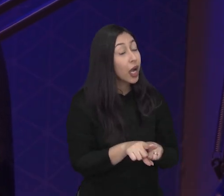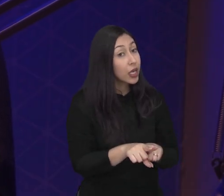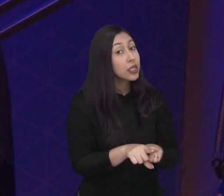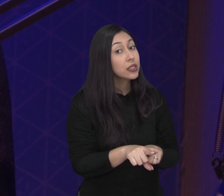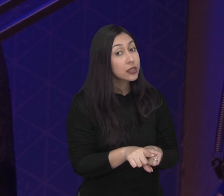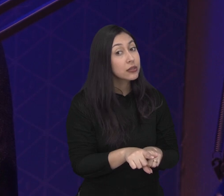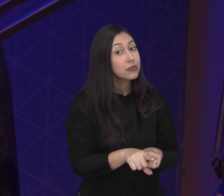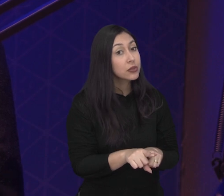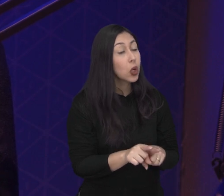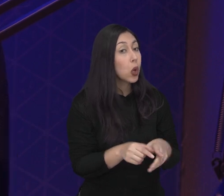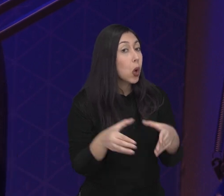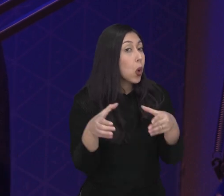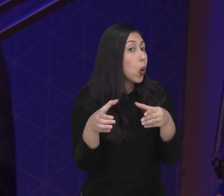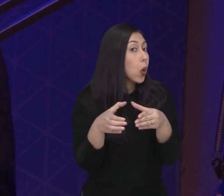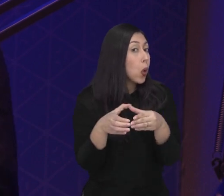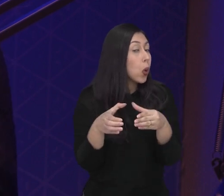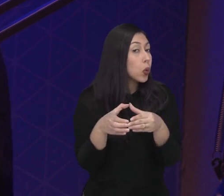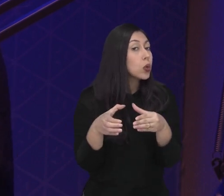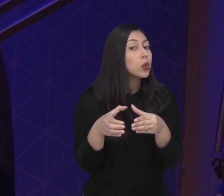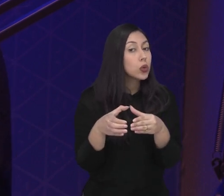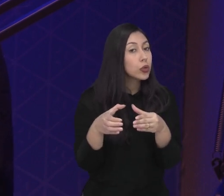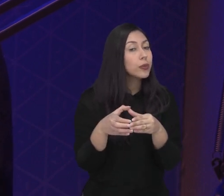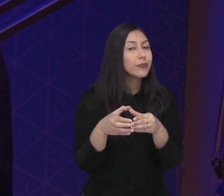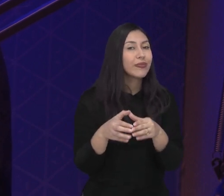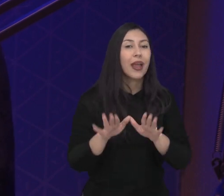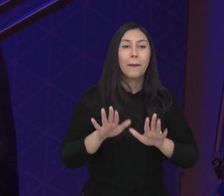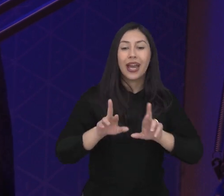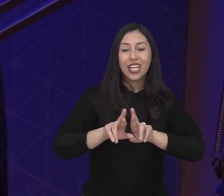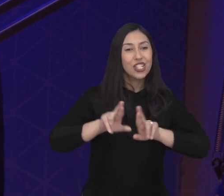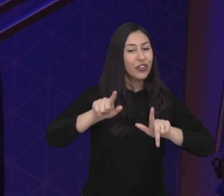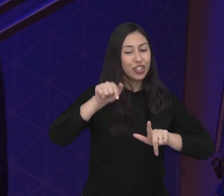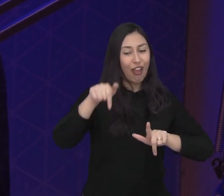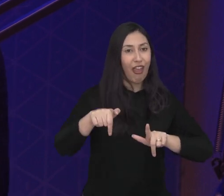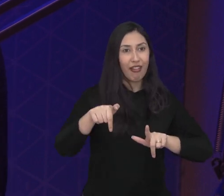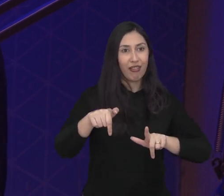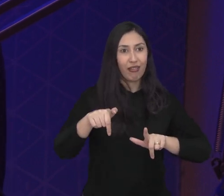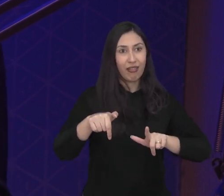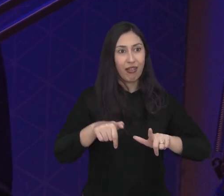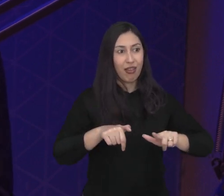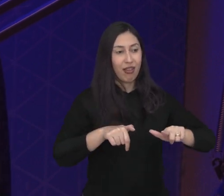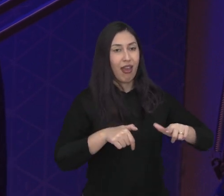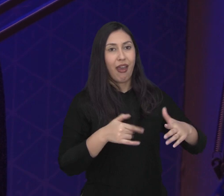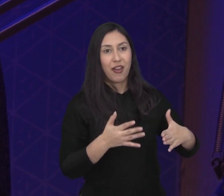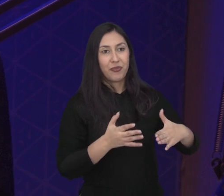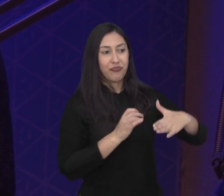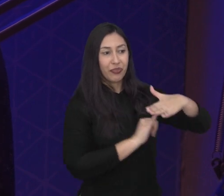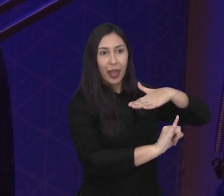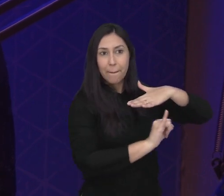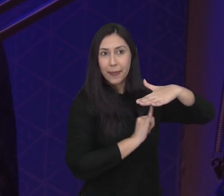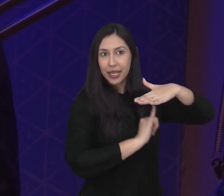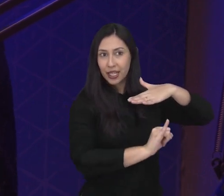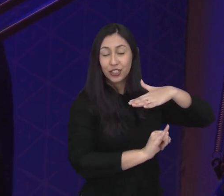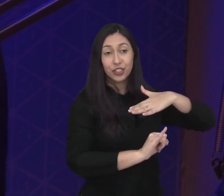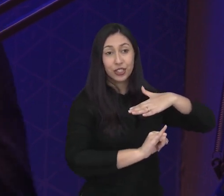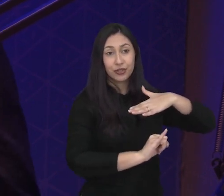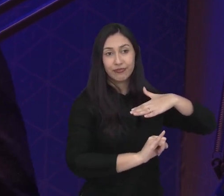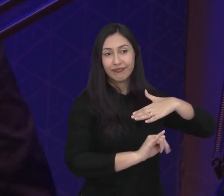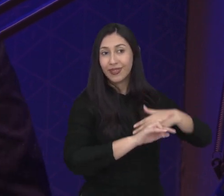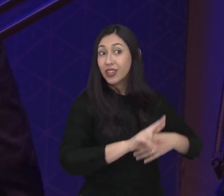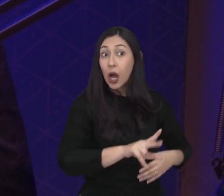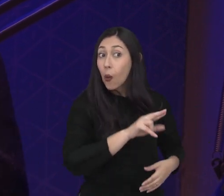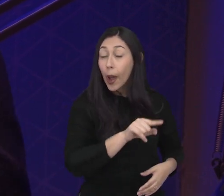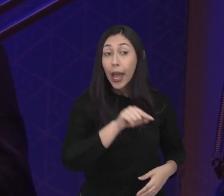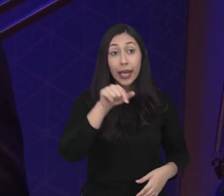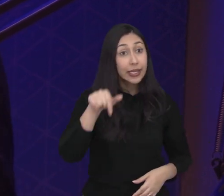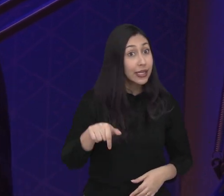refugiados também são uma parcela, assim, diferente da imigração, né? Eles não são imigrantes ou não são